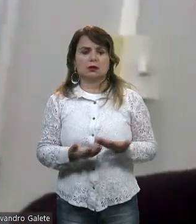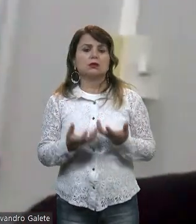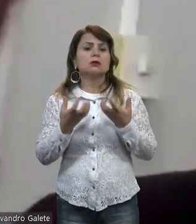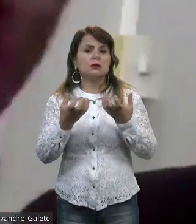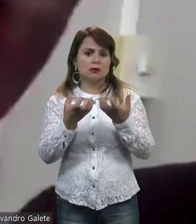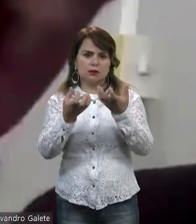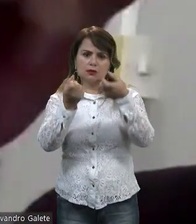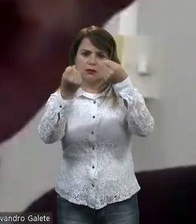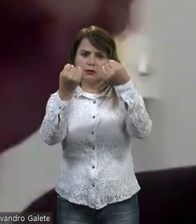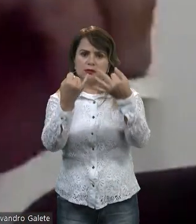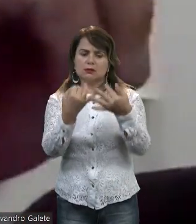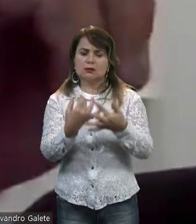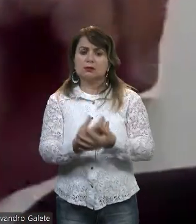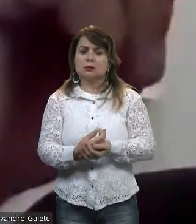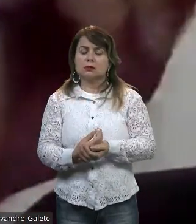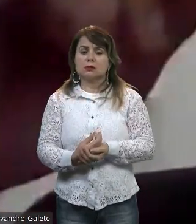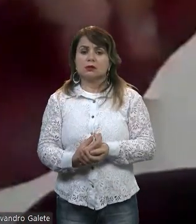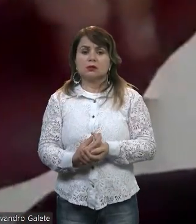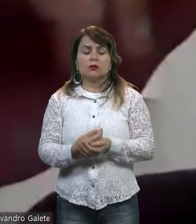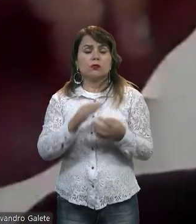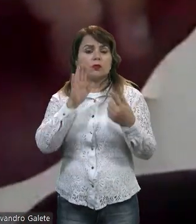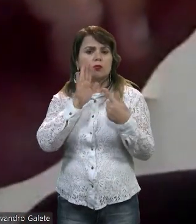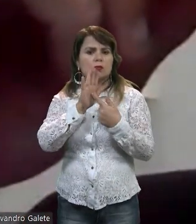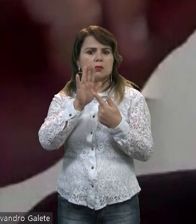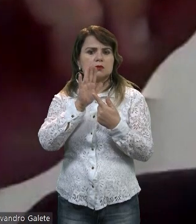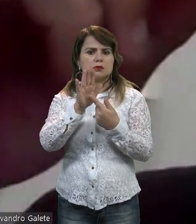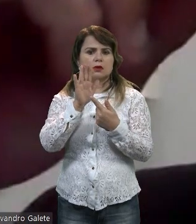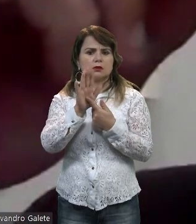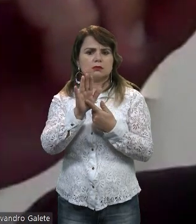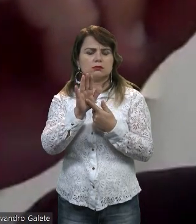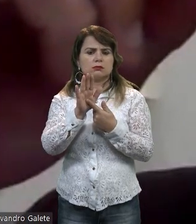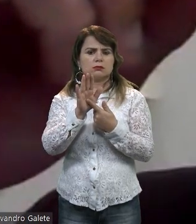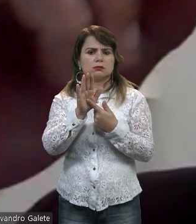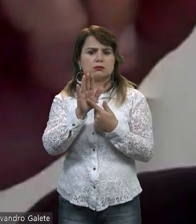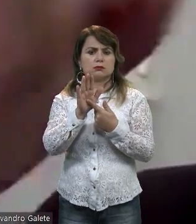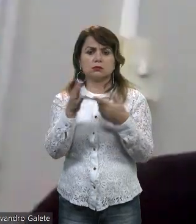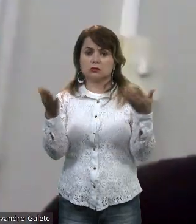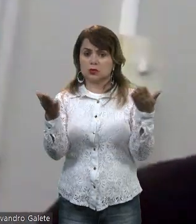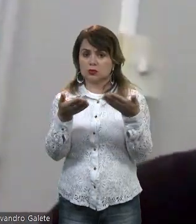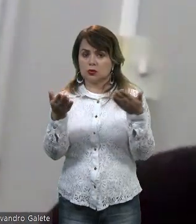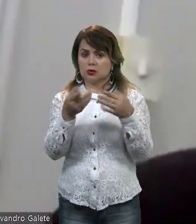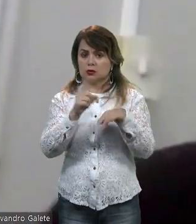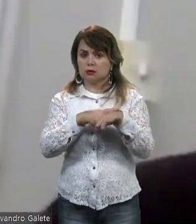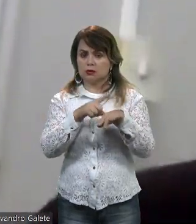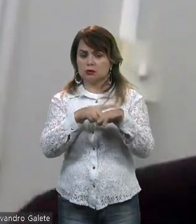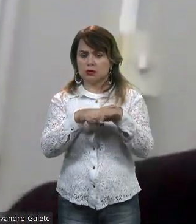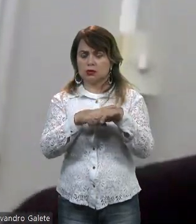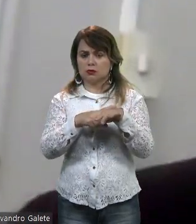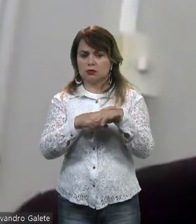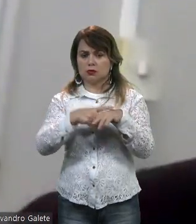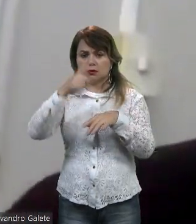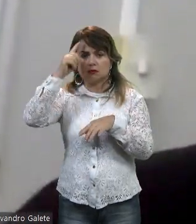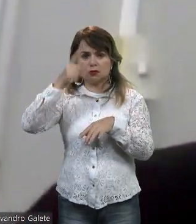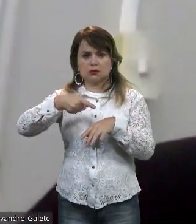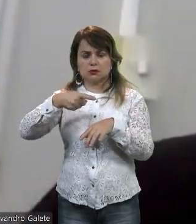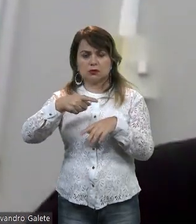deixar aqui de destacar, nesse momento, que foi dada a ordem de